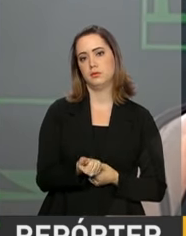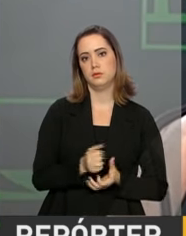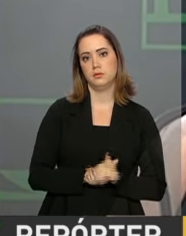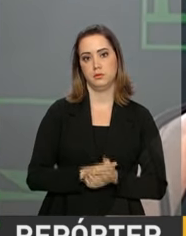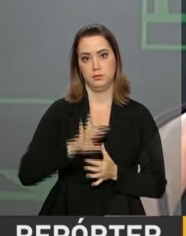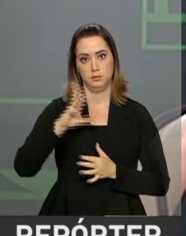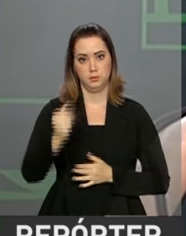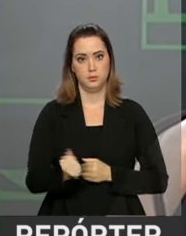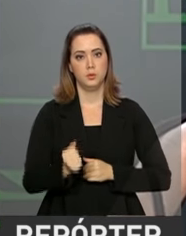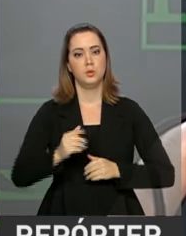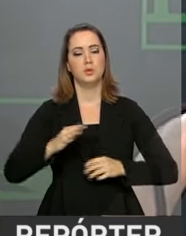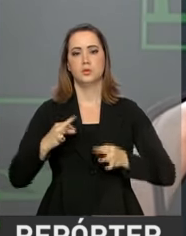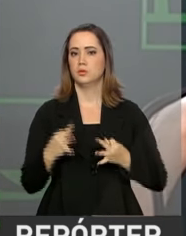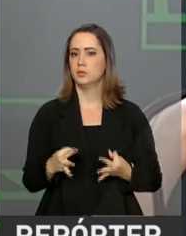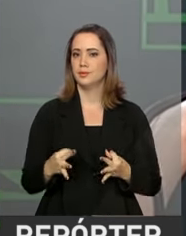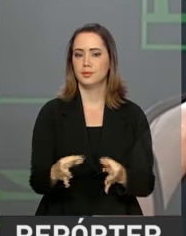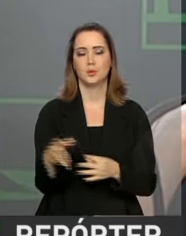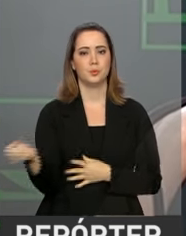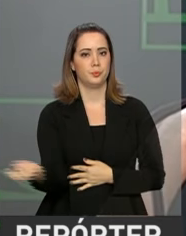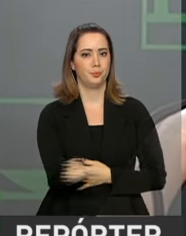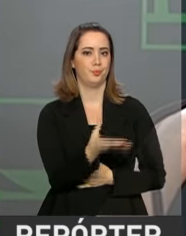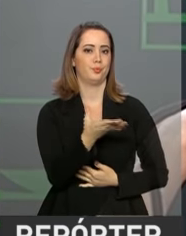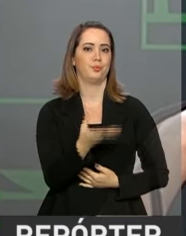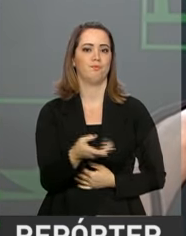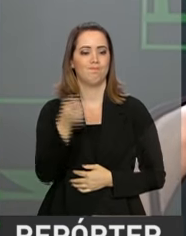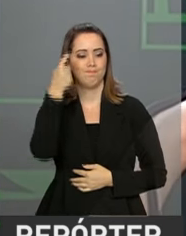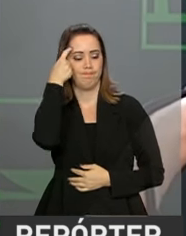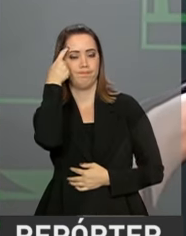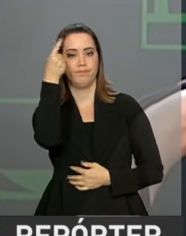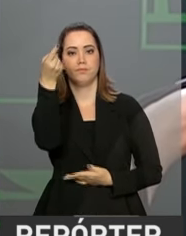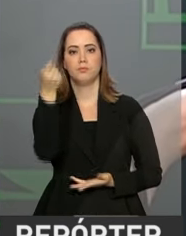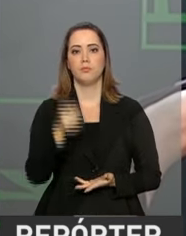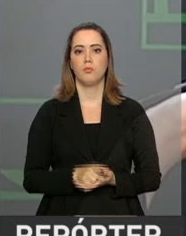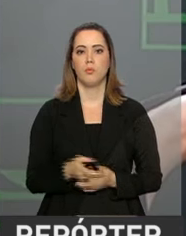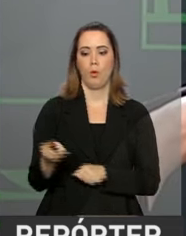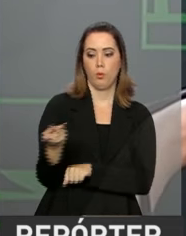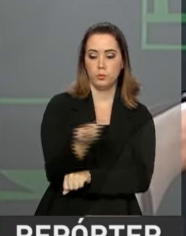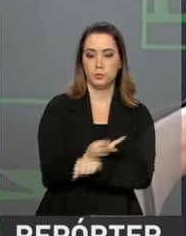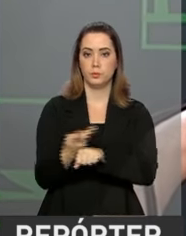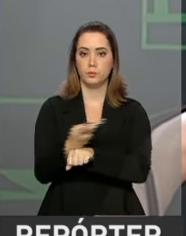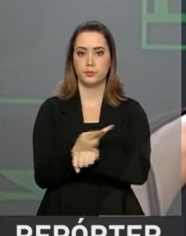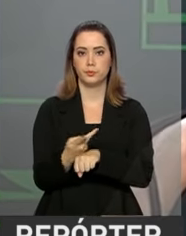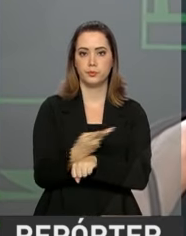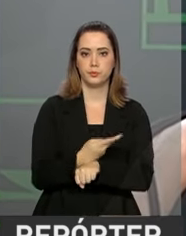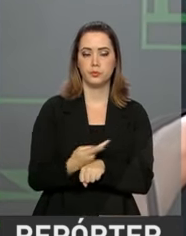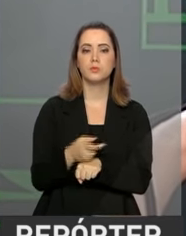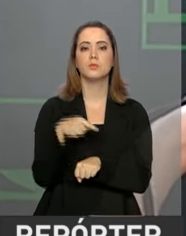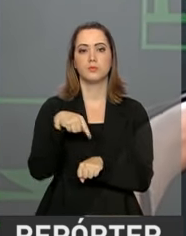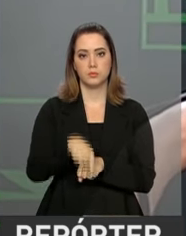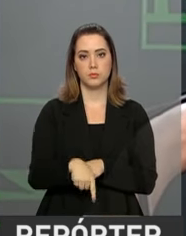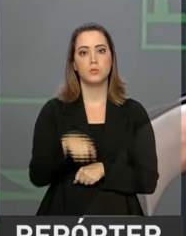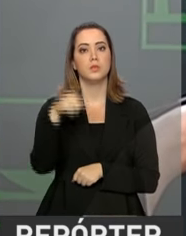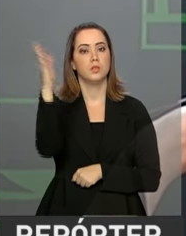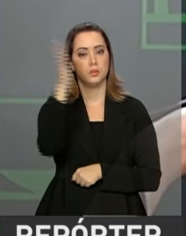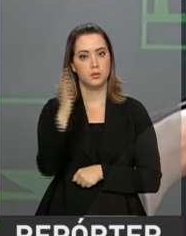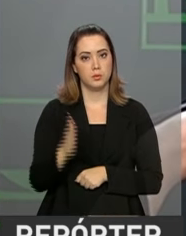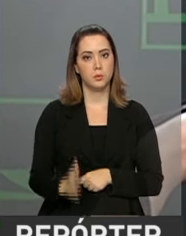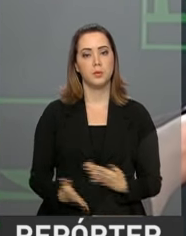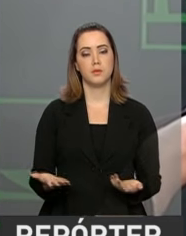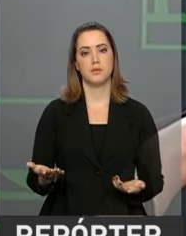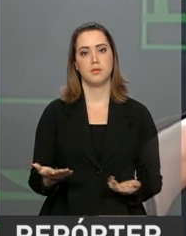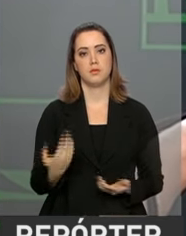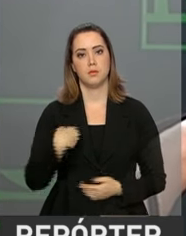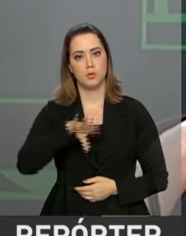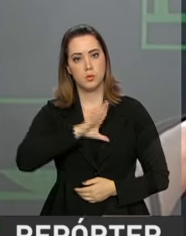os métodos mais modernos de inteligência, de rastreamento, são as autoridades brasileiras.